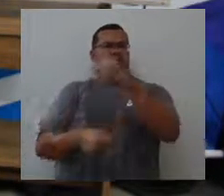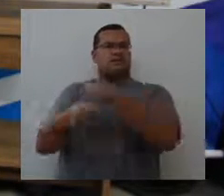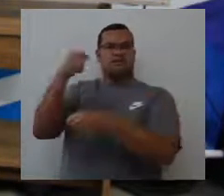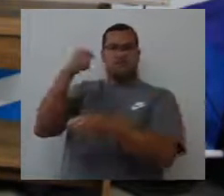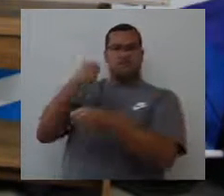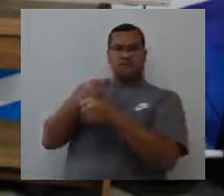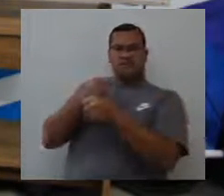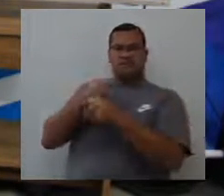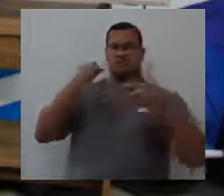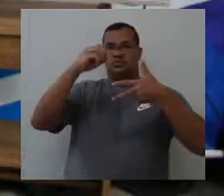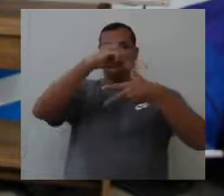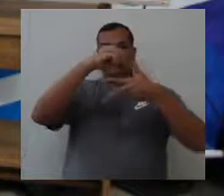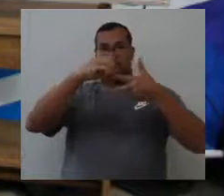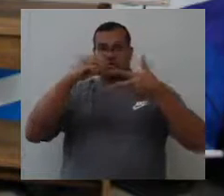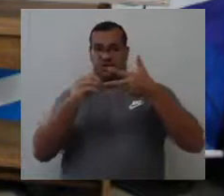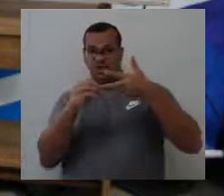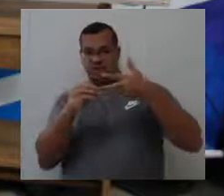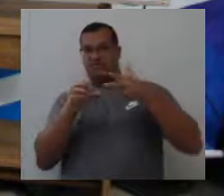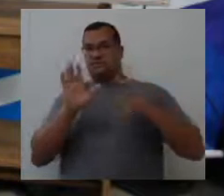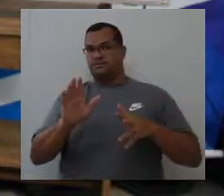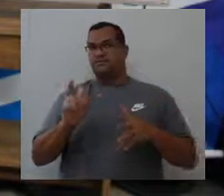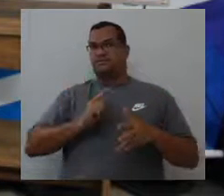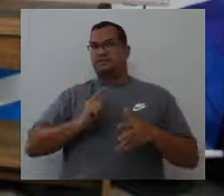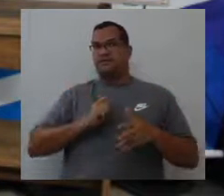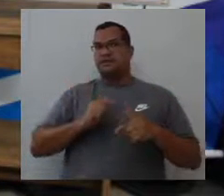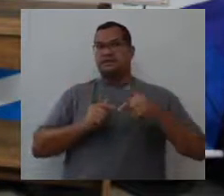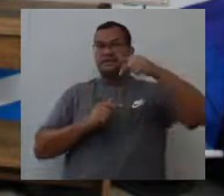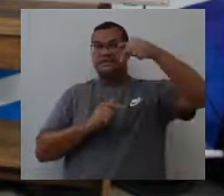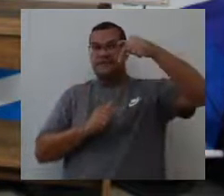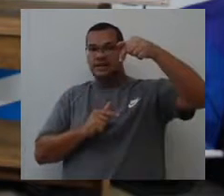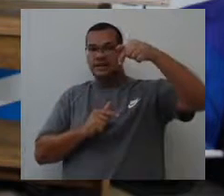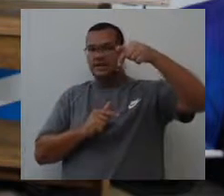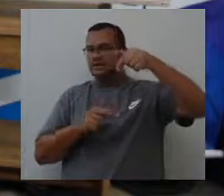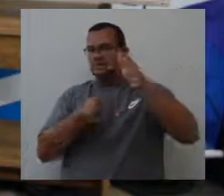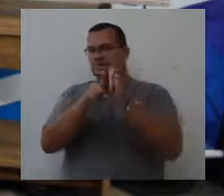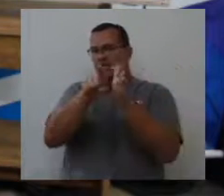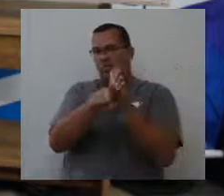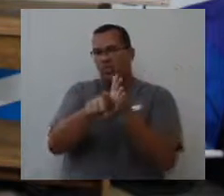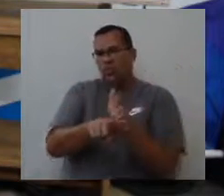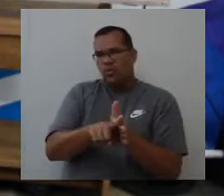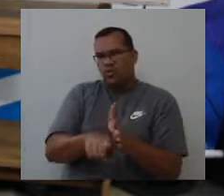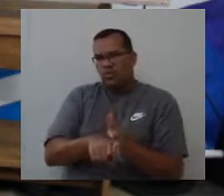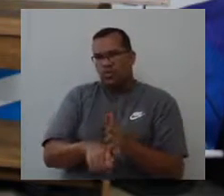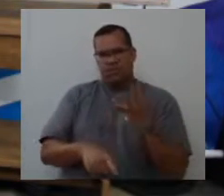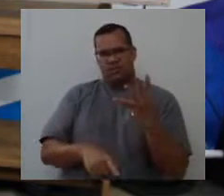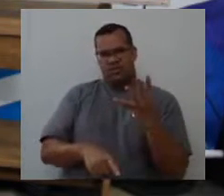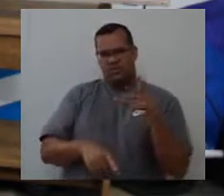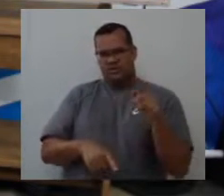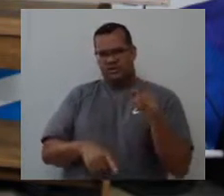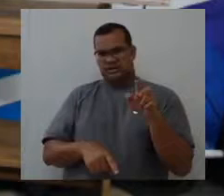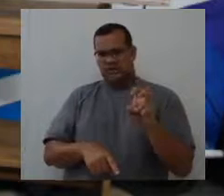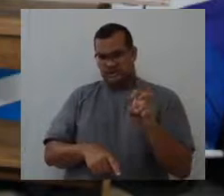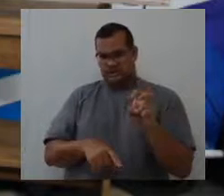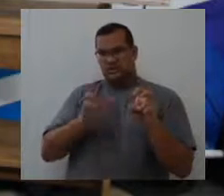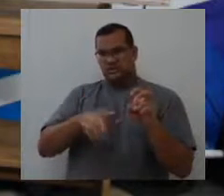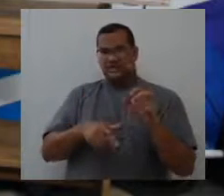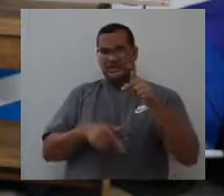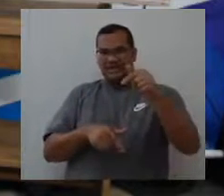Enem, para você ter noção, caíram 7 questões das 45 abordando a